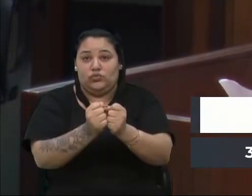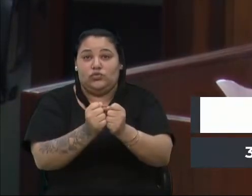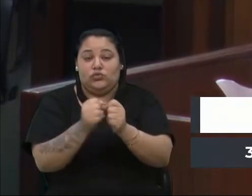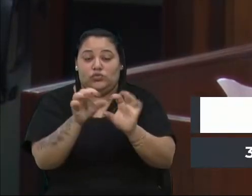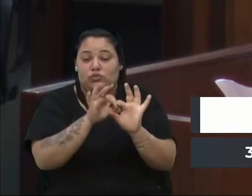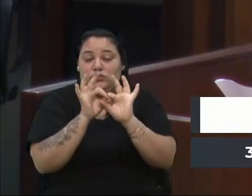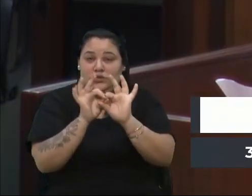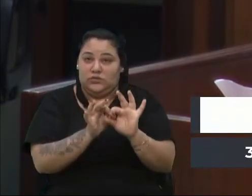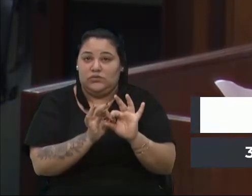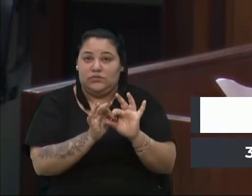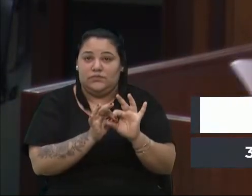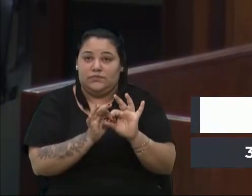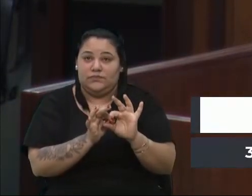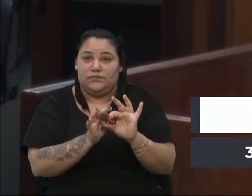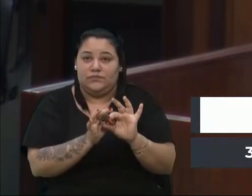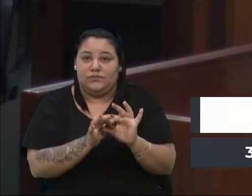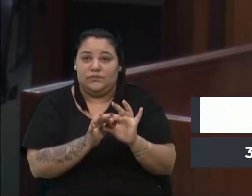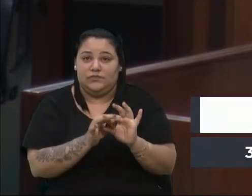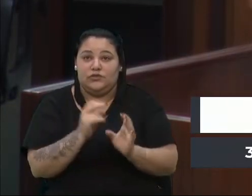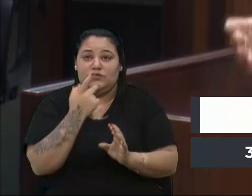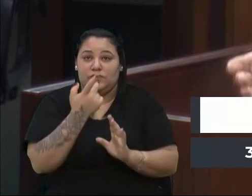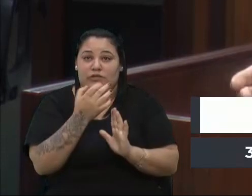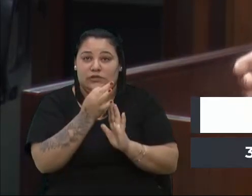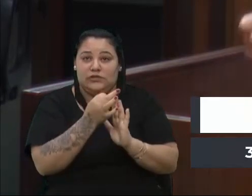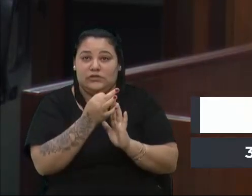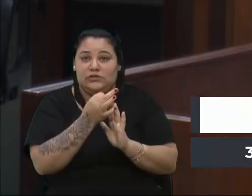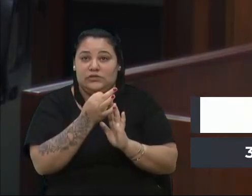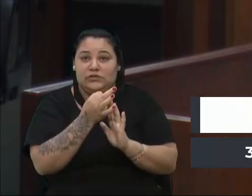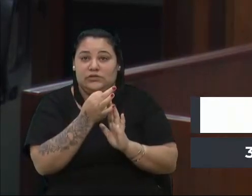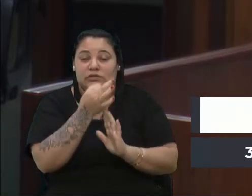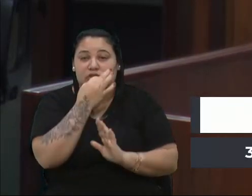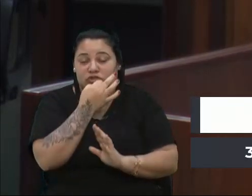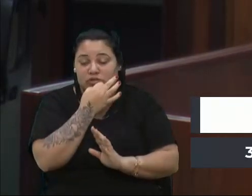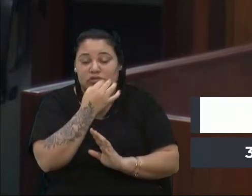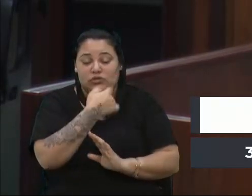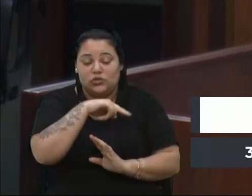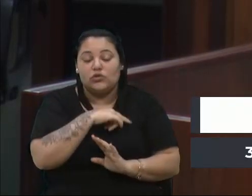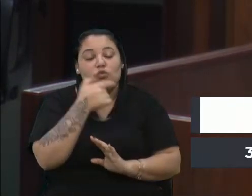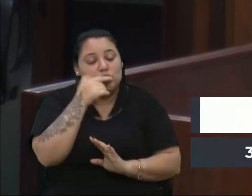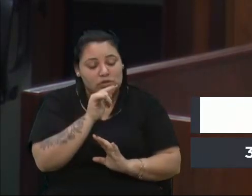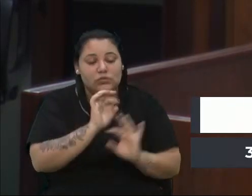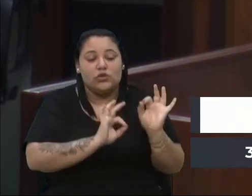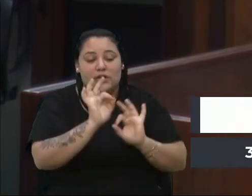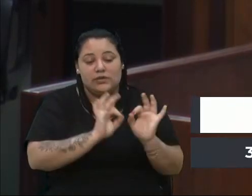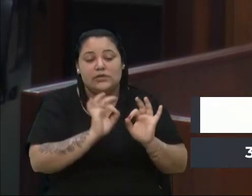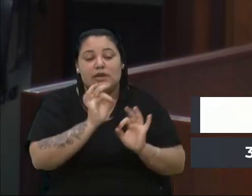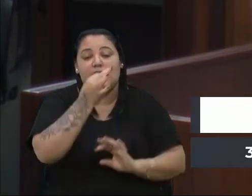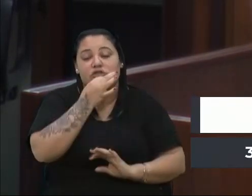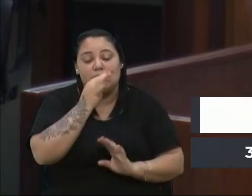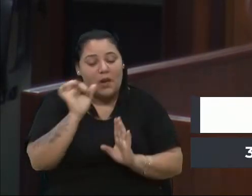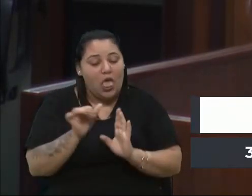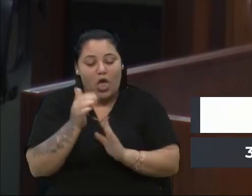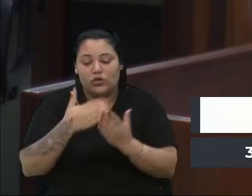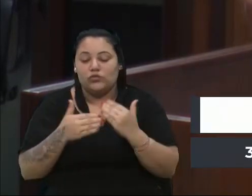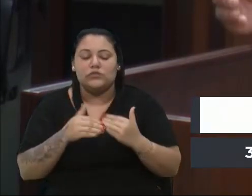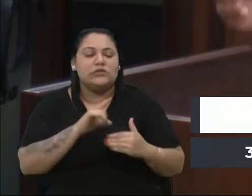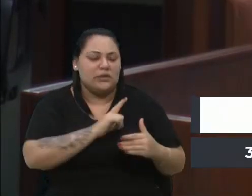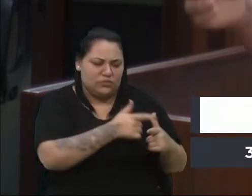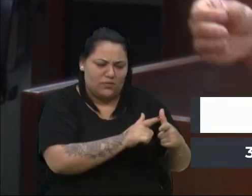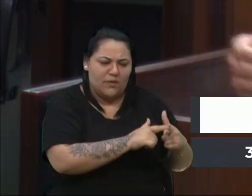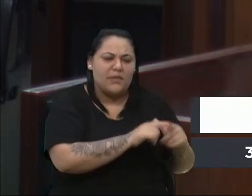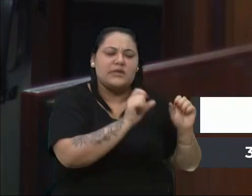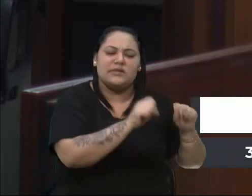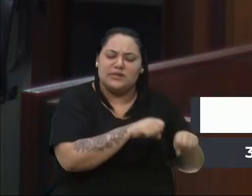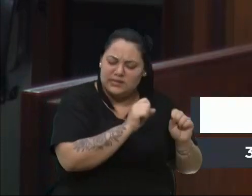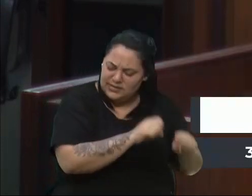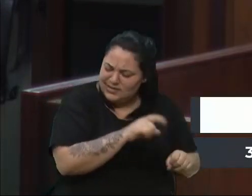Fala Caxias, nós conseguimos formatar Caxias para ficar melhor para todos. Temos problema? Temos